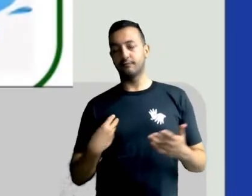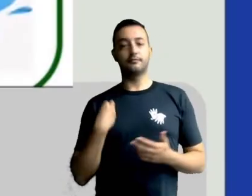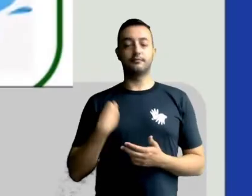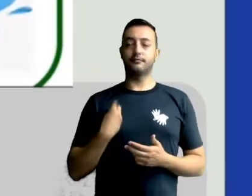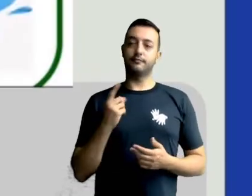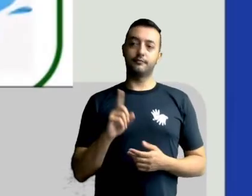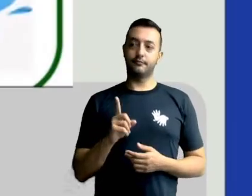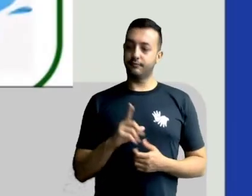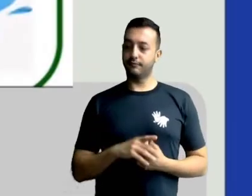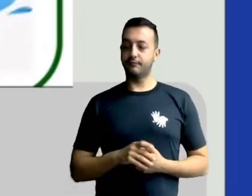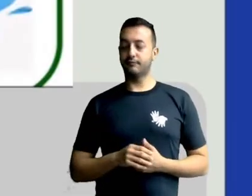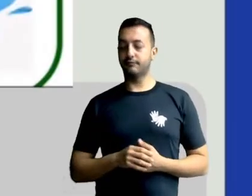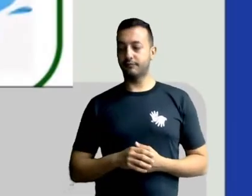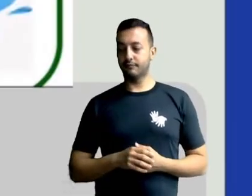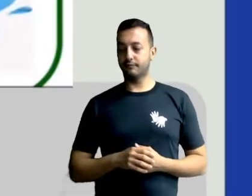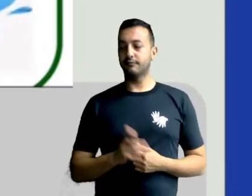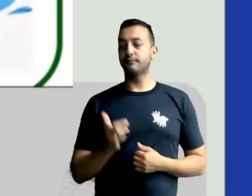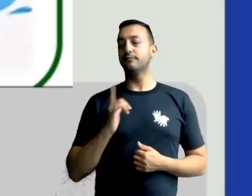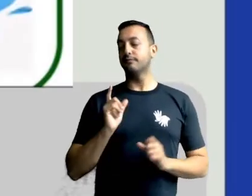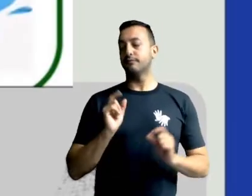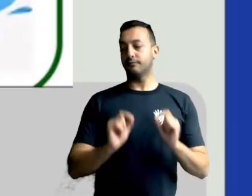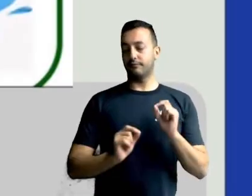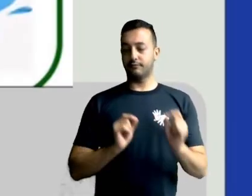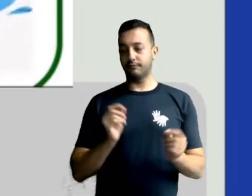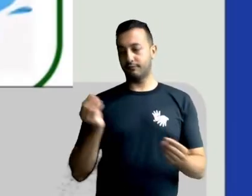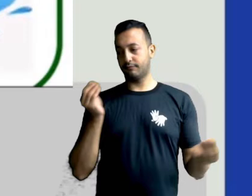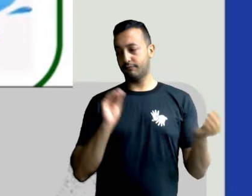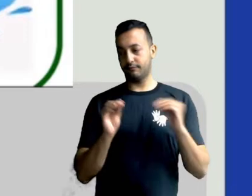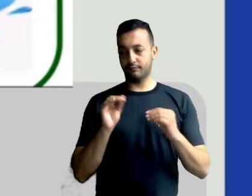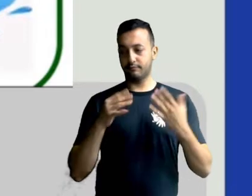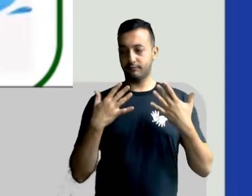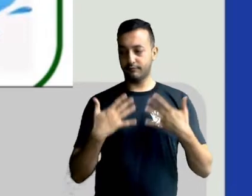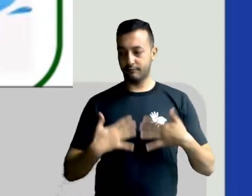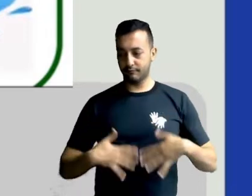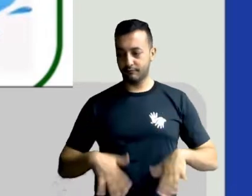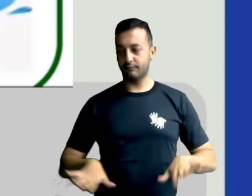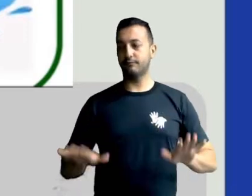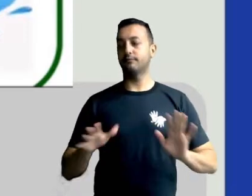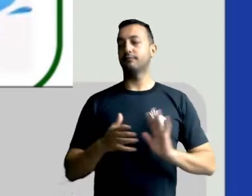elementos não vivos, eles são componentes